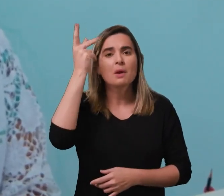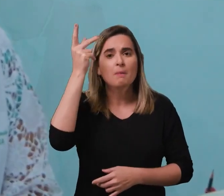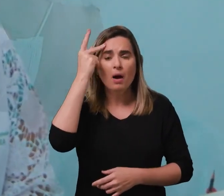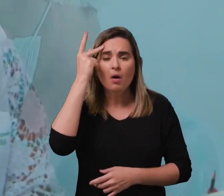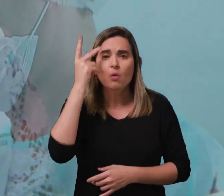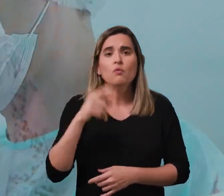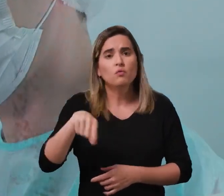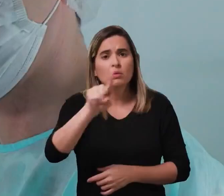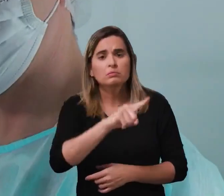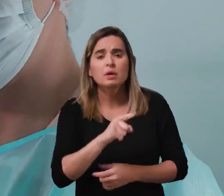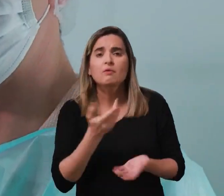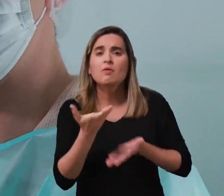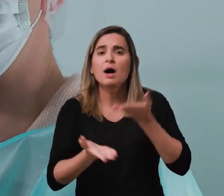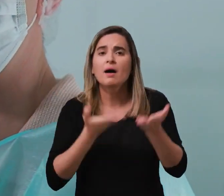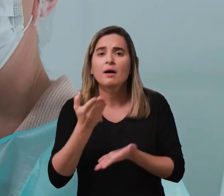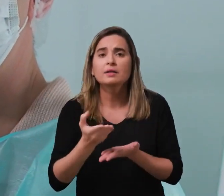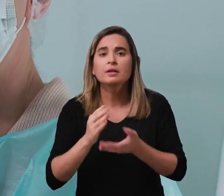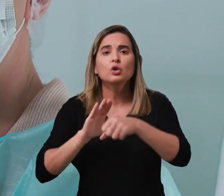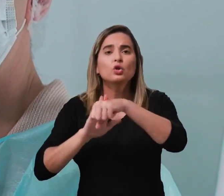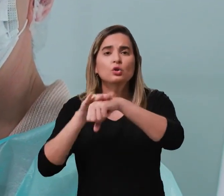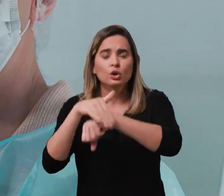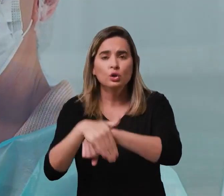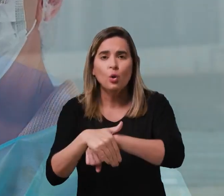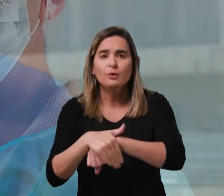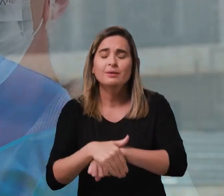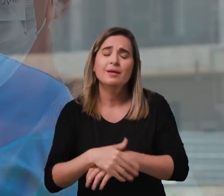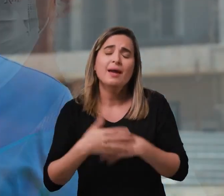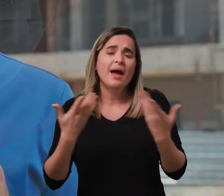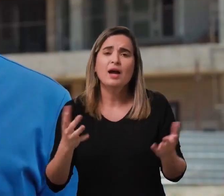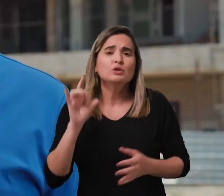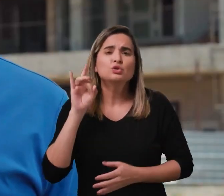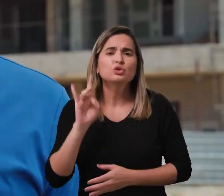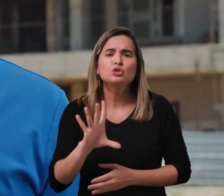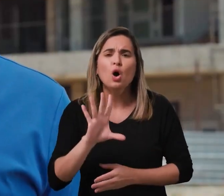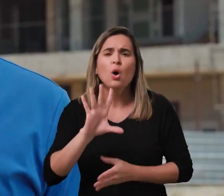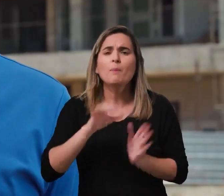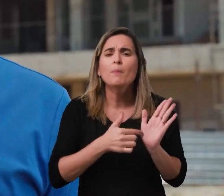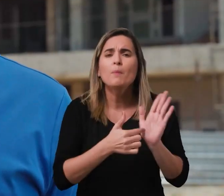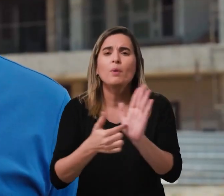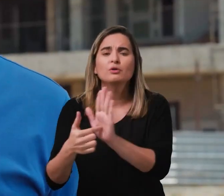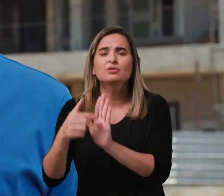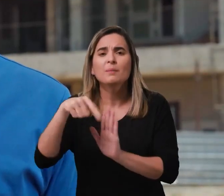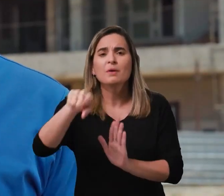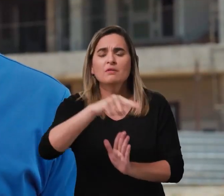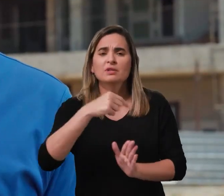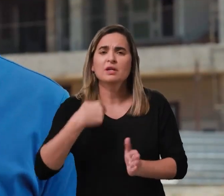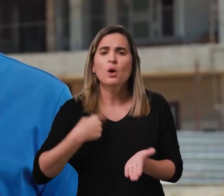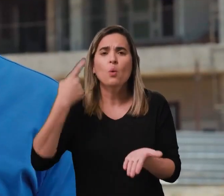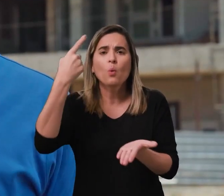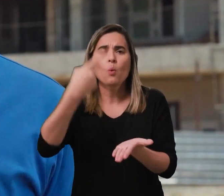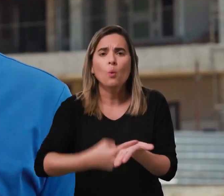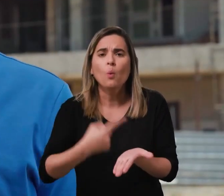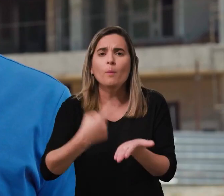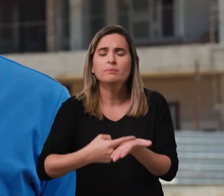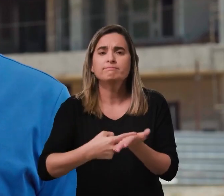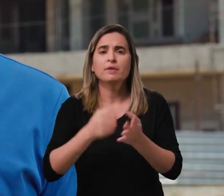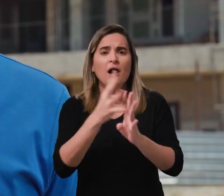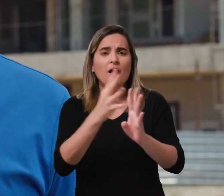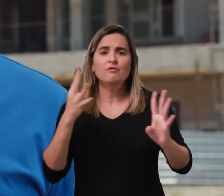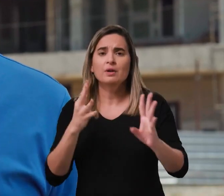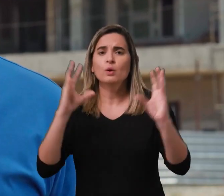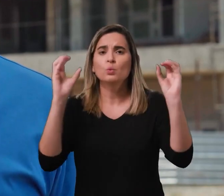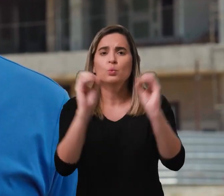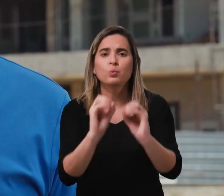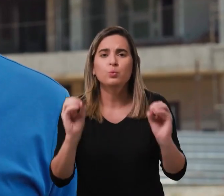onde você será atendido na parte da noite. Isso é apenas uma parte do meu compromisso para zerar a fila da